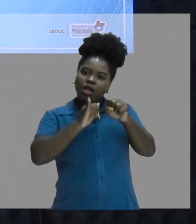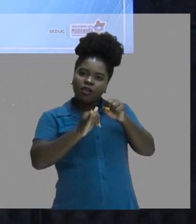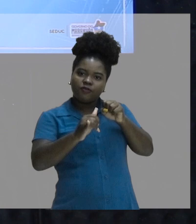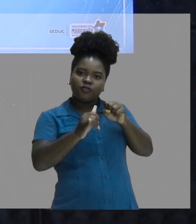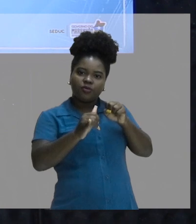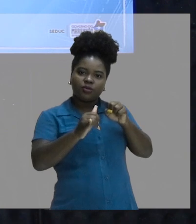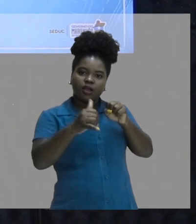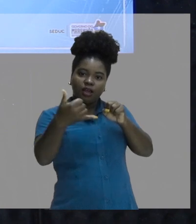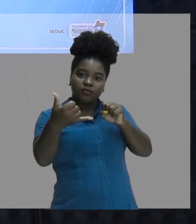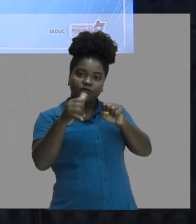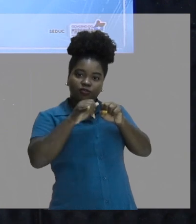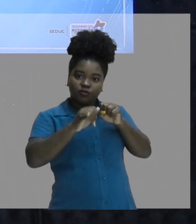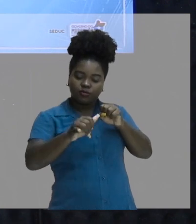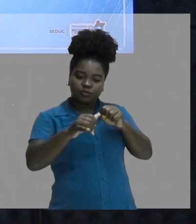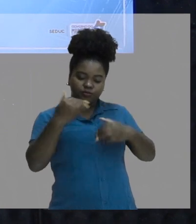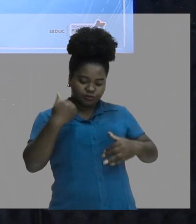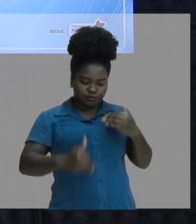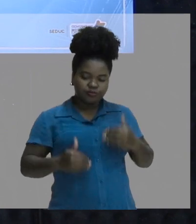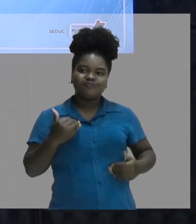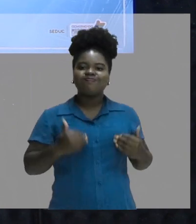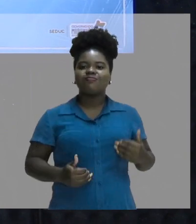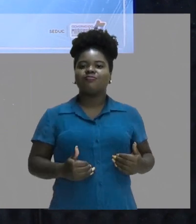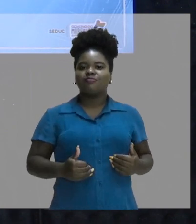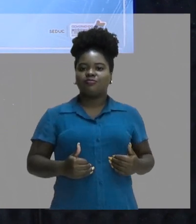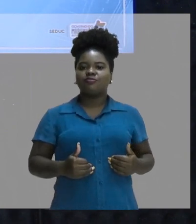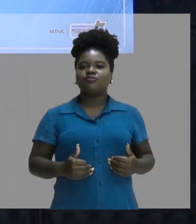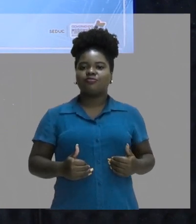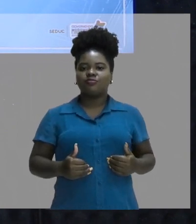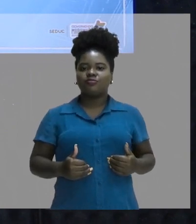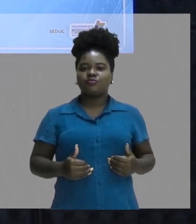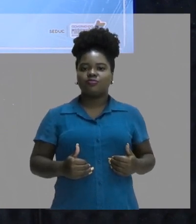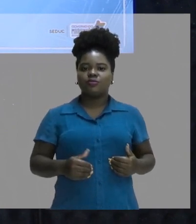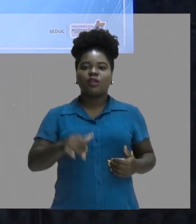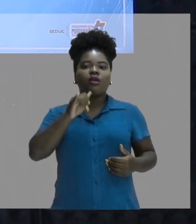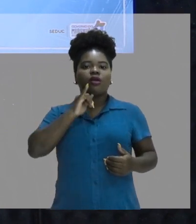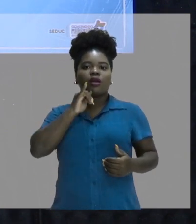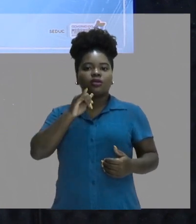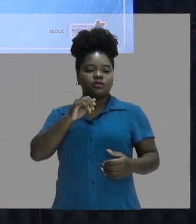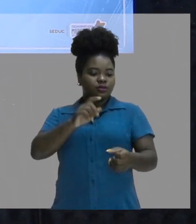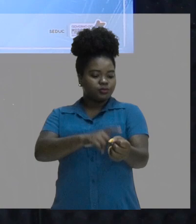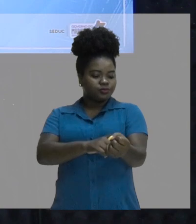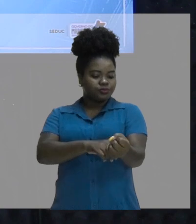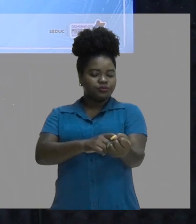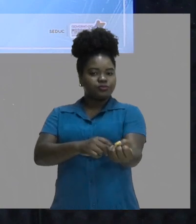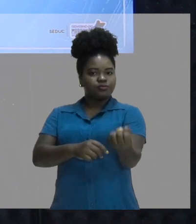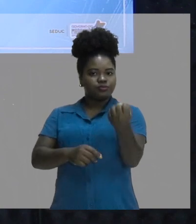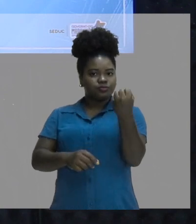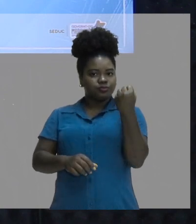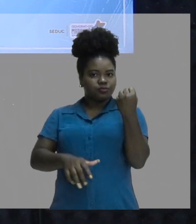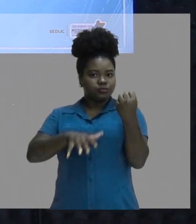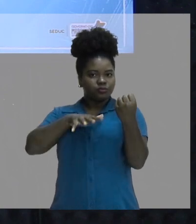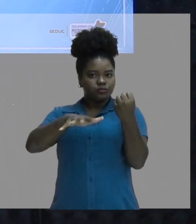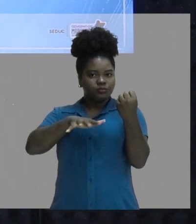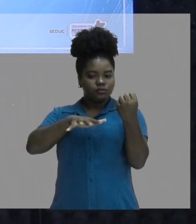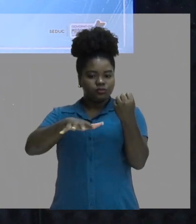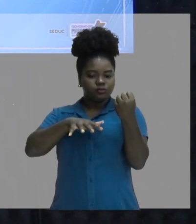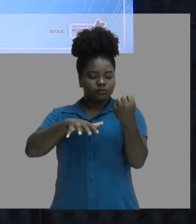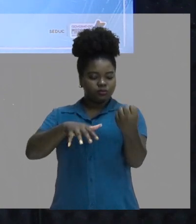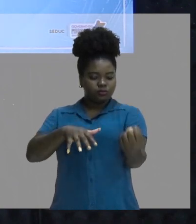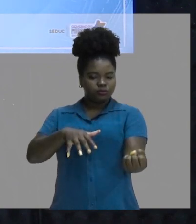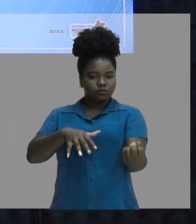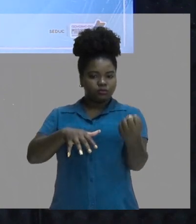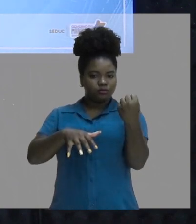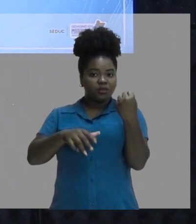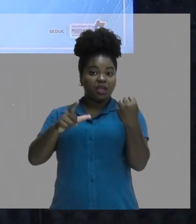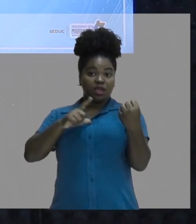controle. Eu faço uma flexão de cotovelo. Tá aqui, ó, é uma ação voluntária minha, eu tenho controle sobre essa ação. Tá